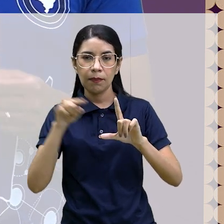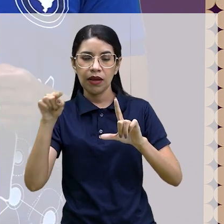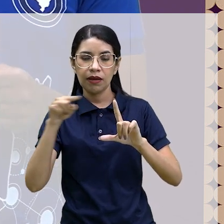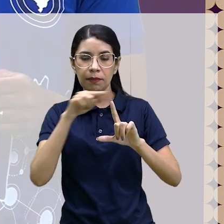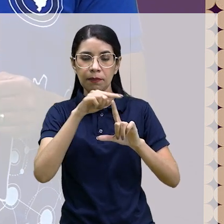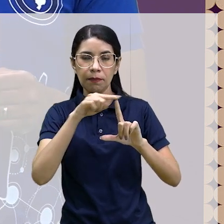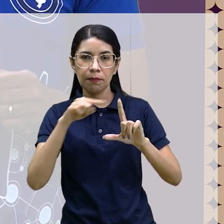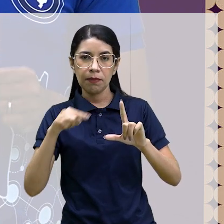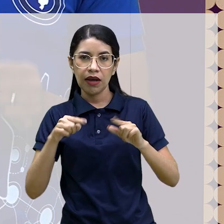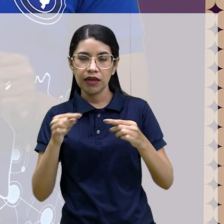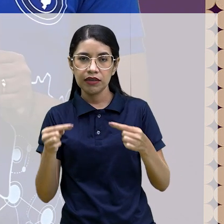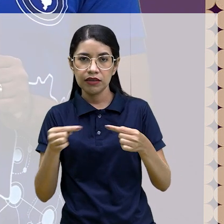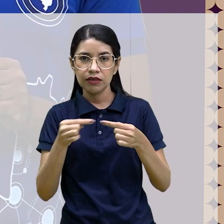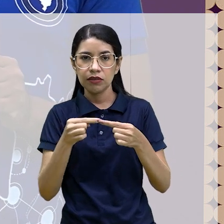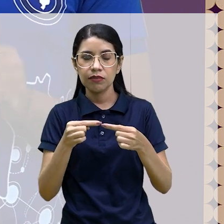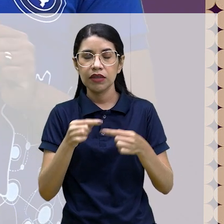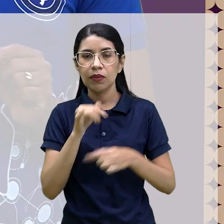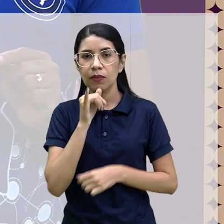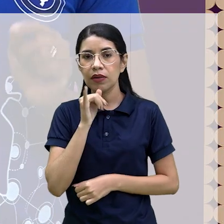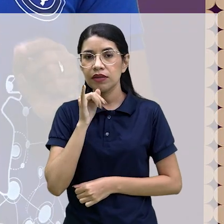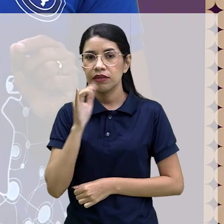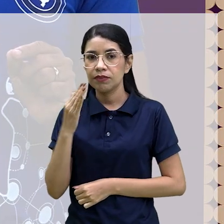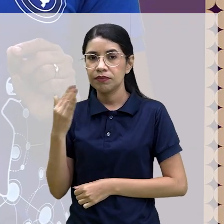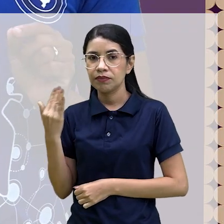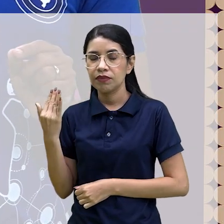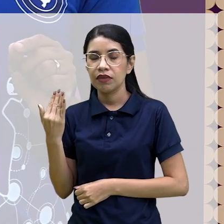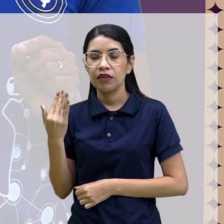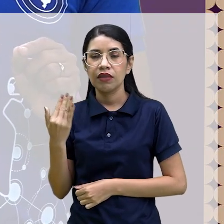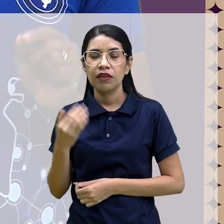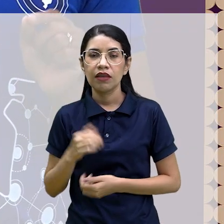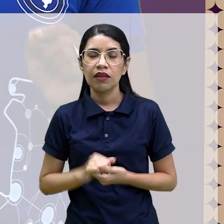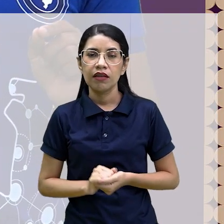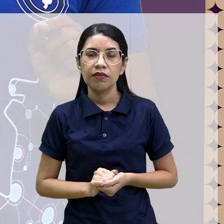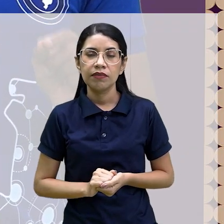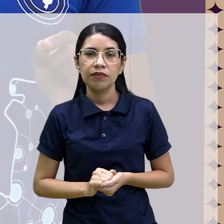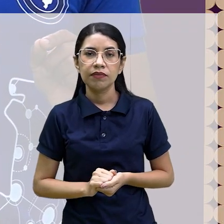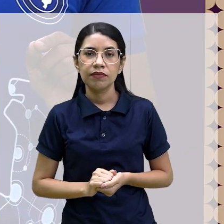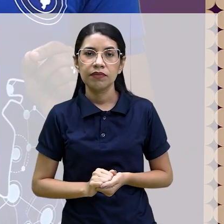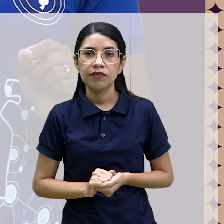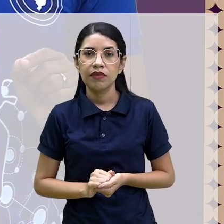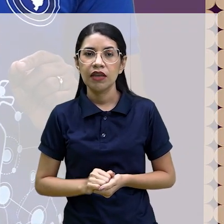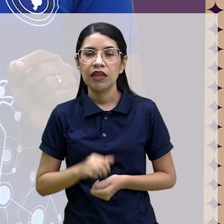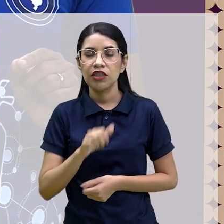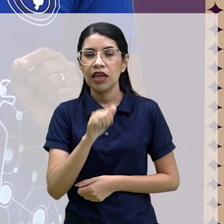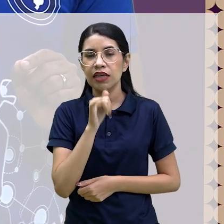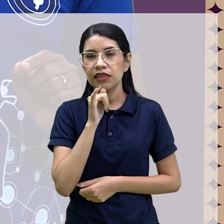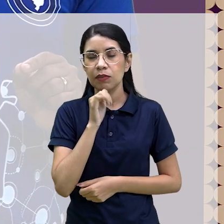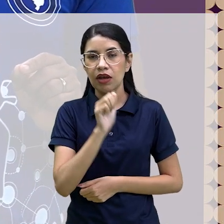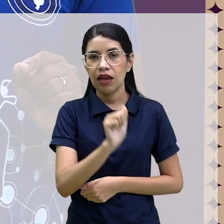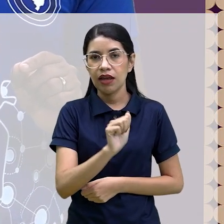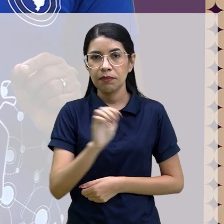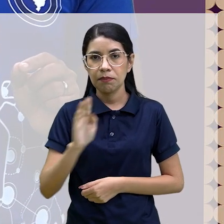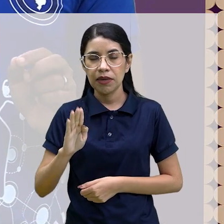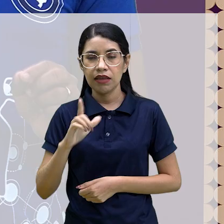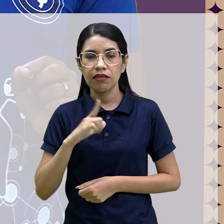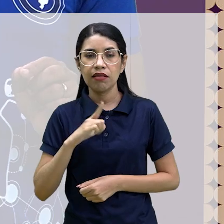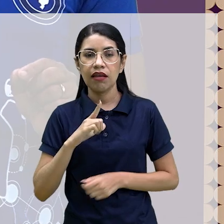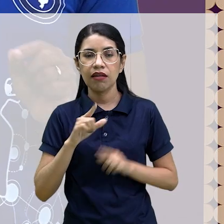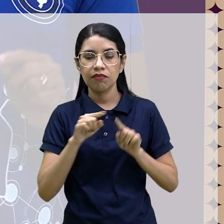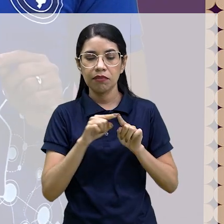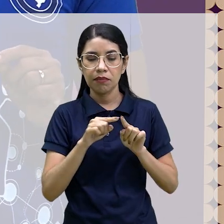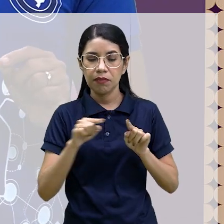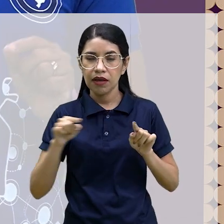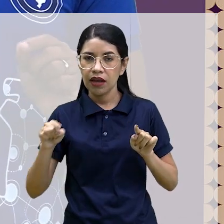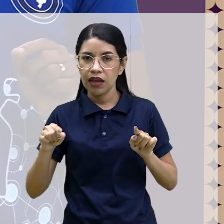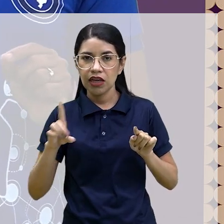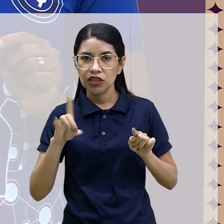anterior, rapidamente, que, por exemplo, eu não posso dizer que A e B vai ter uma diagonal, tudo bem? Por